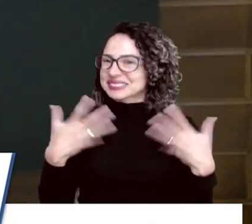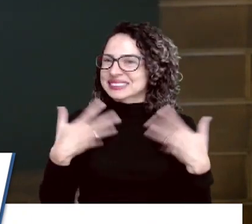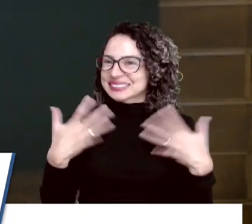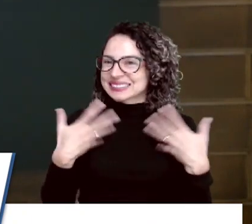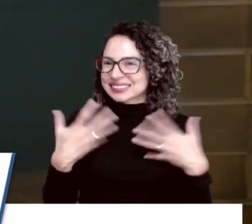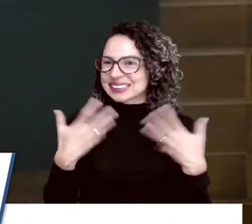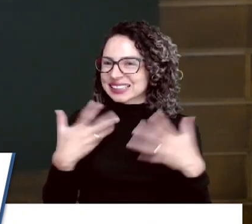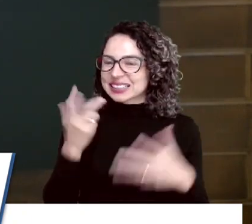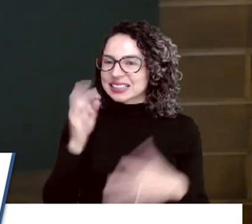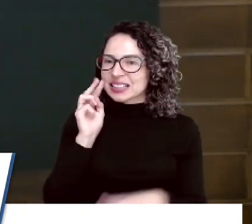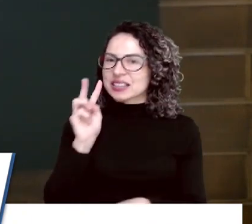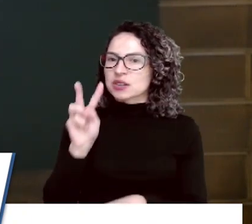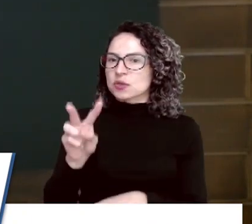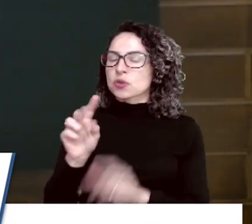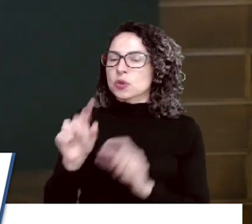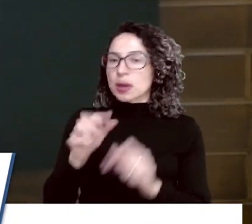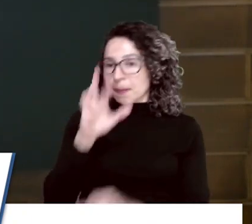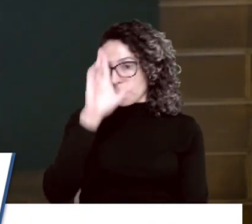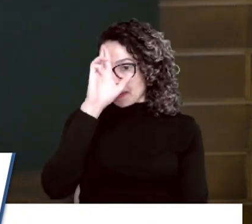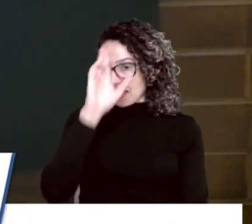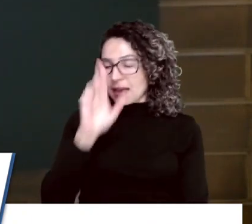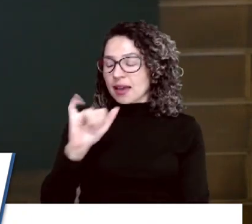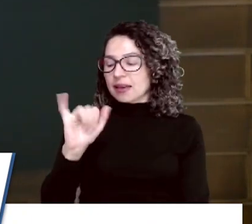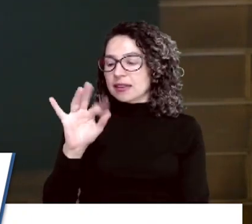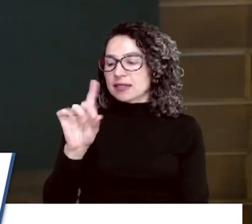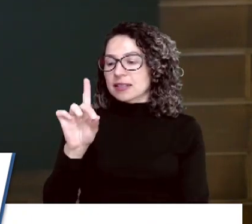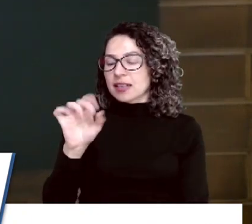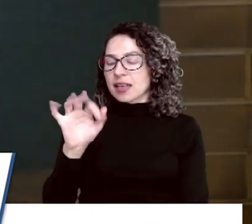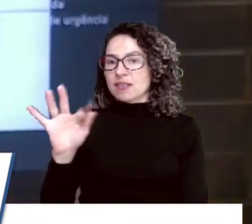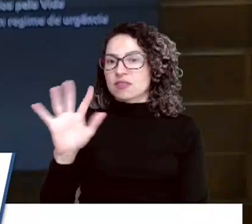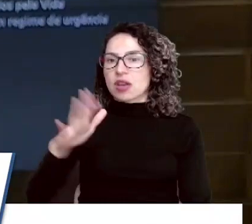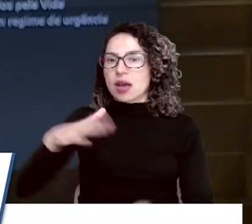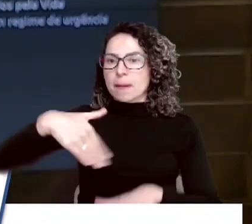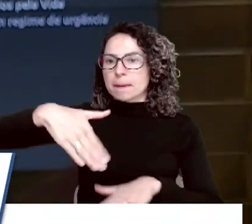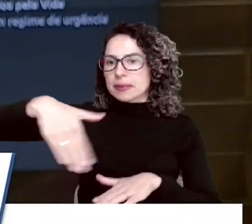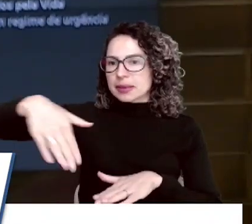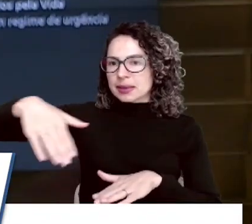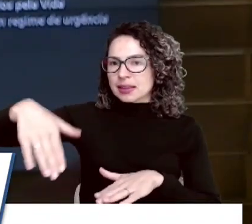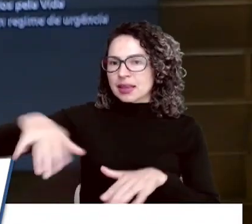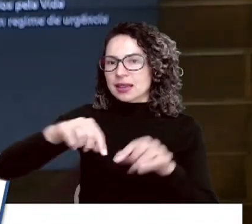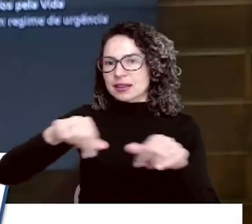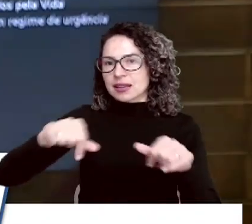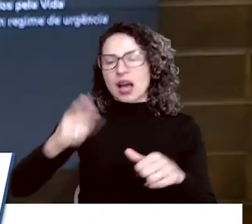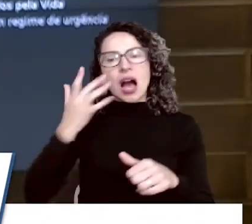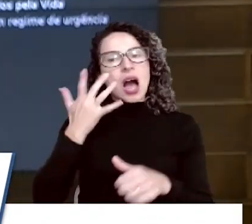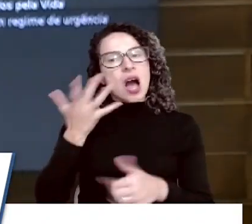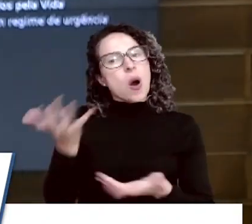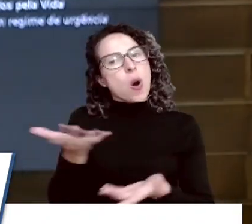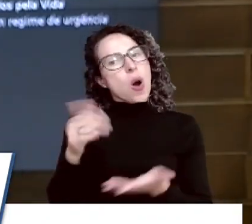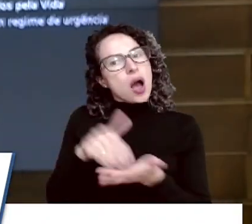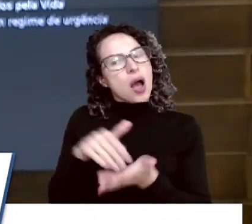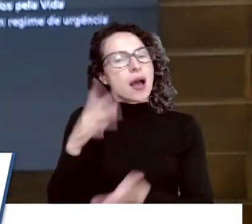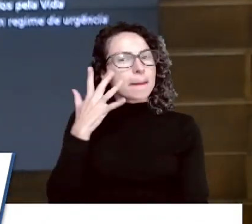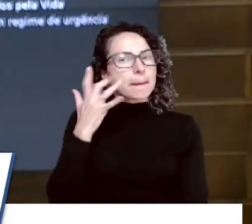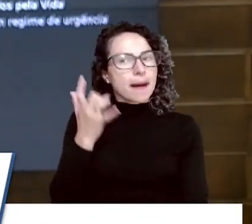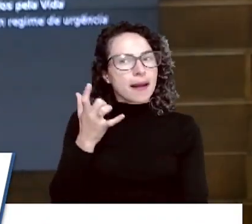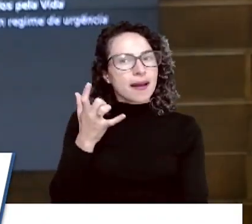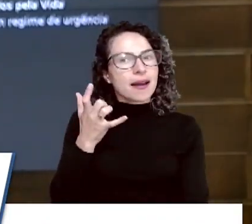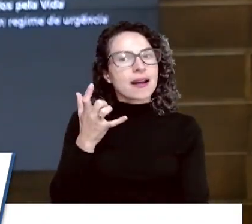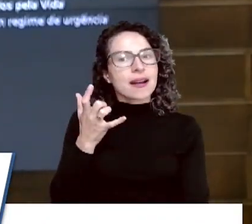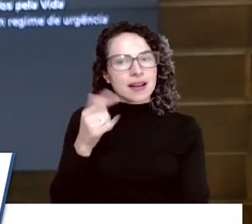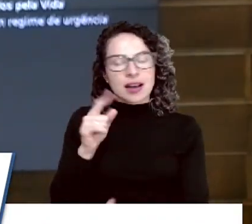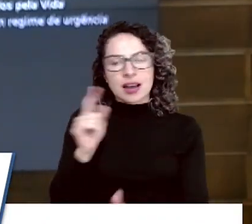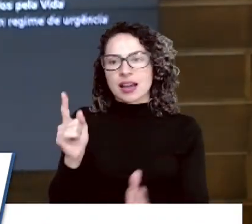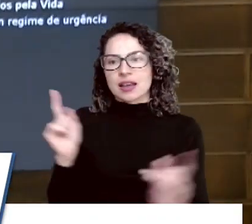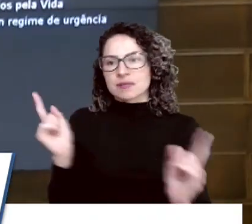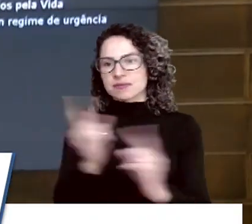ver que na hora do almoço a Indef estava lá já fazendo a pintura de solo. Acredito que entre hoje e amanhã essa via já vai